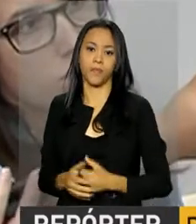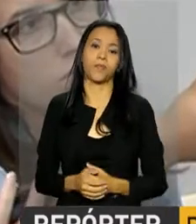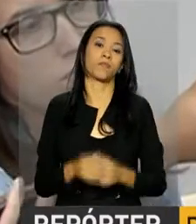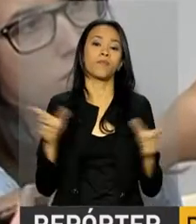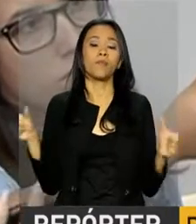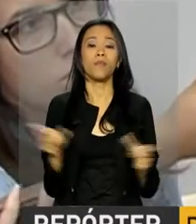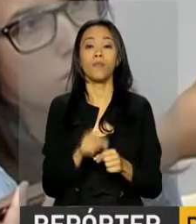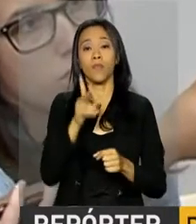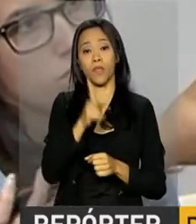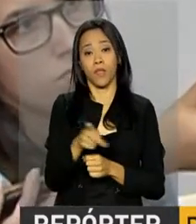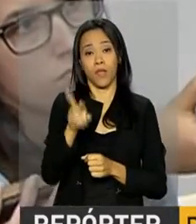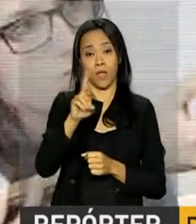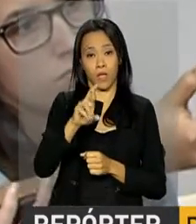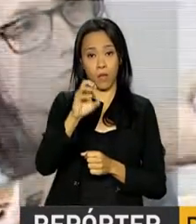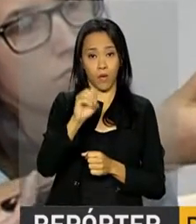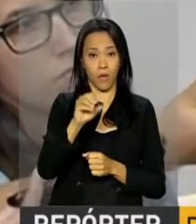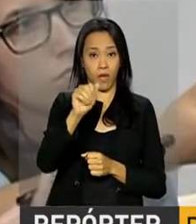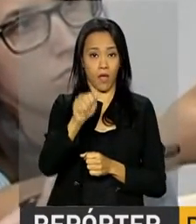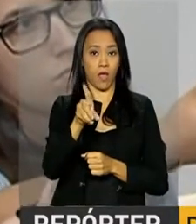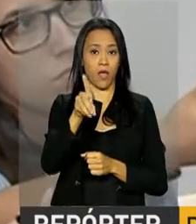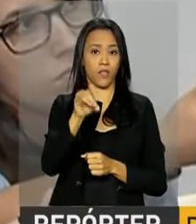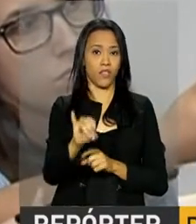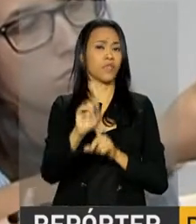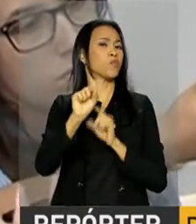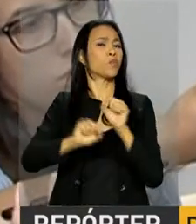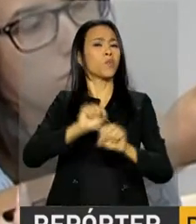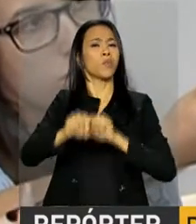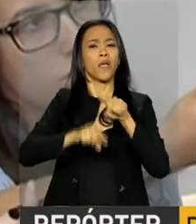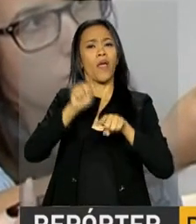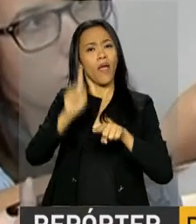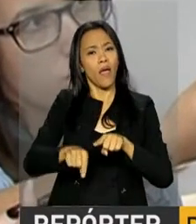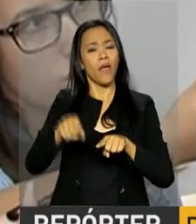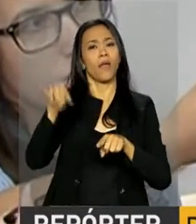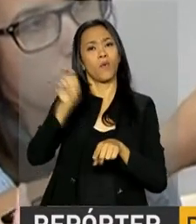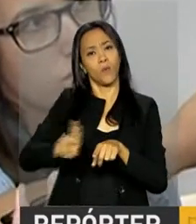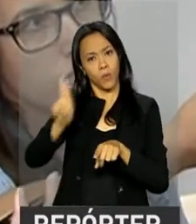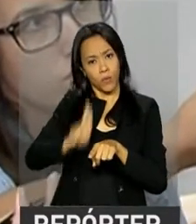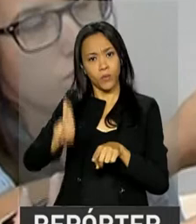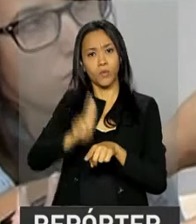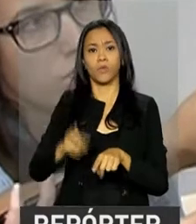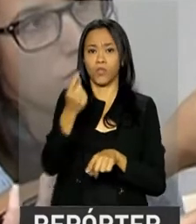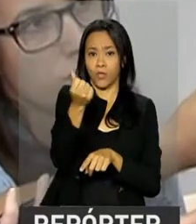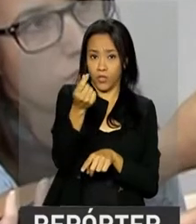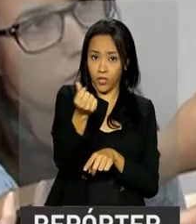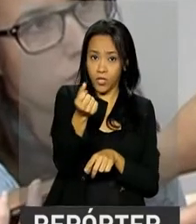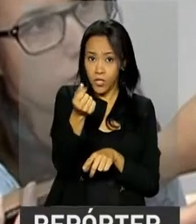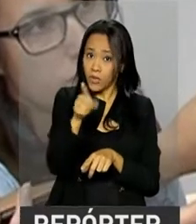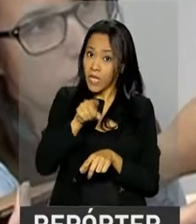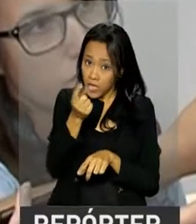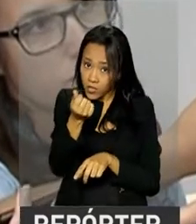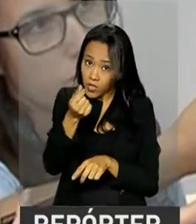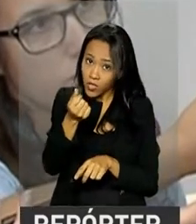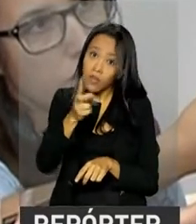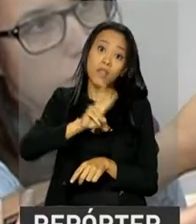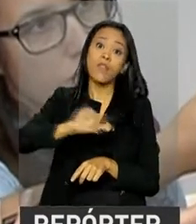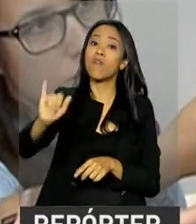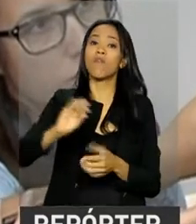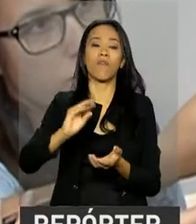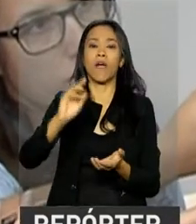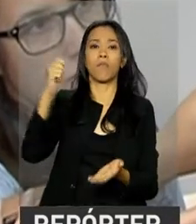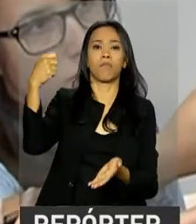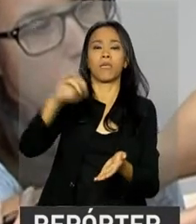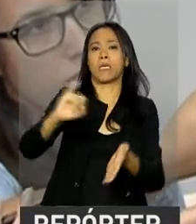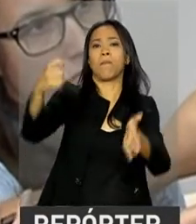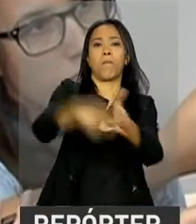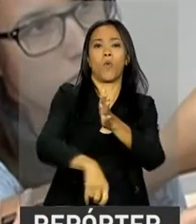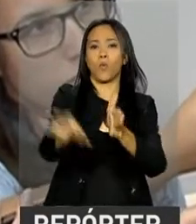uma aplicação de recursos de isenção fiscal dos hospitais de excelência em projetos aprovados pela